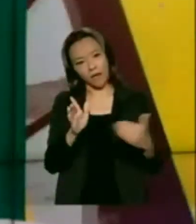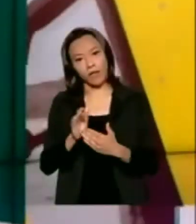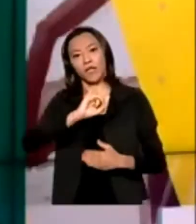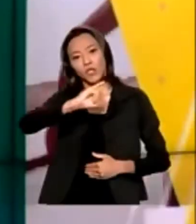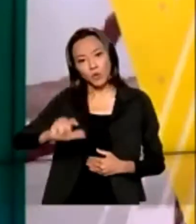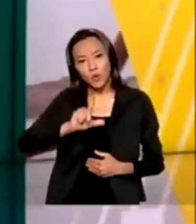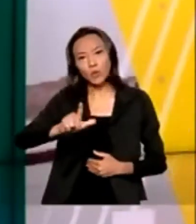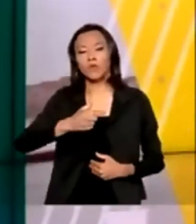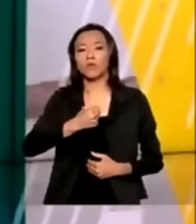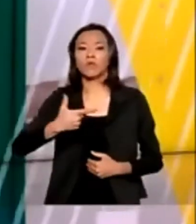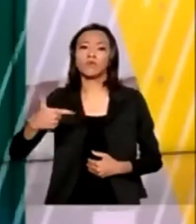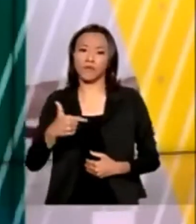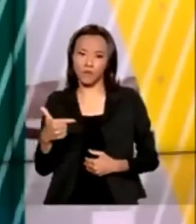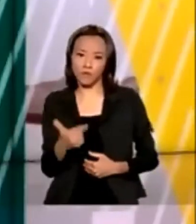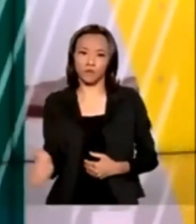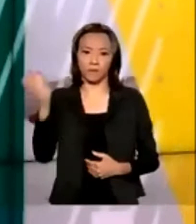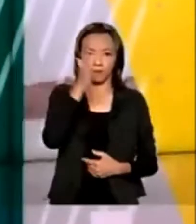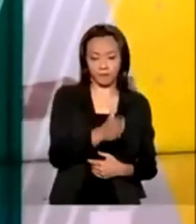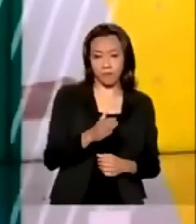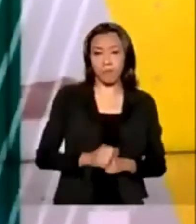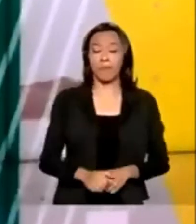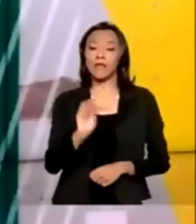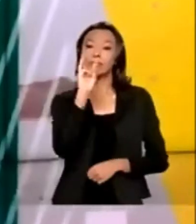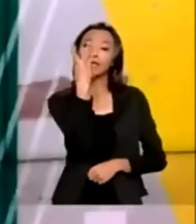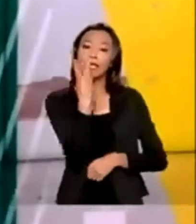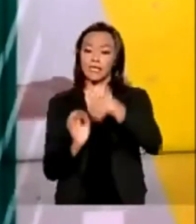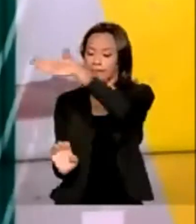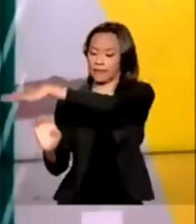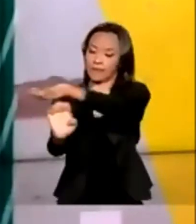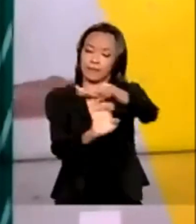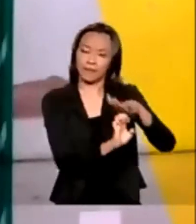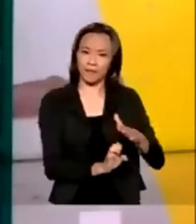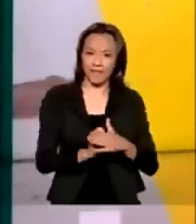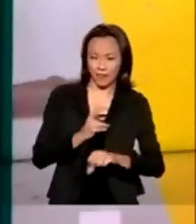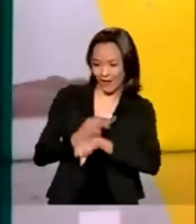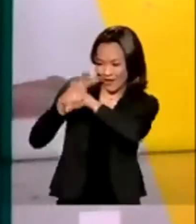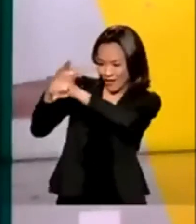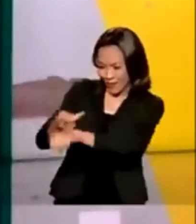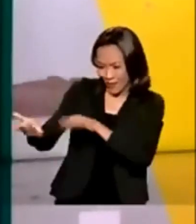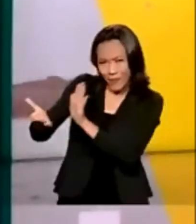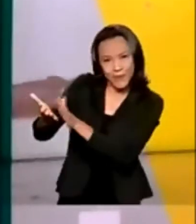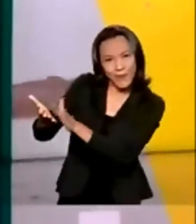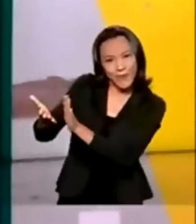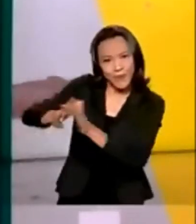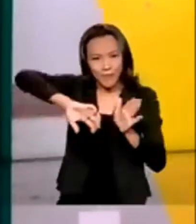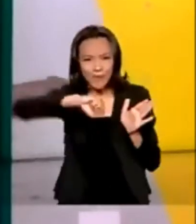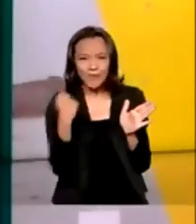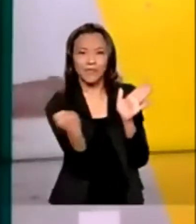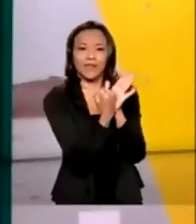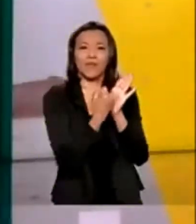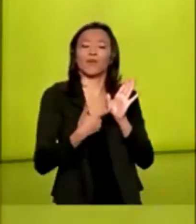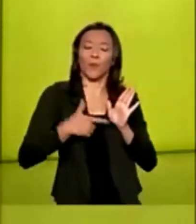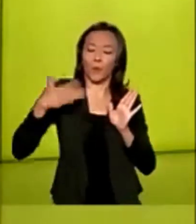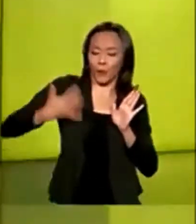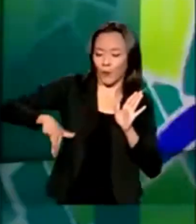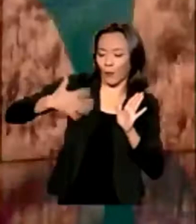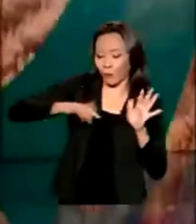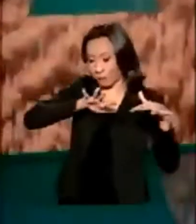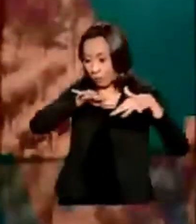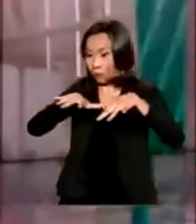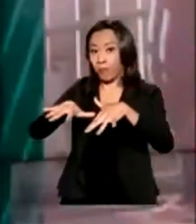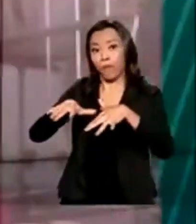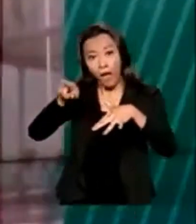e Três empresas que atuam no setor público foram premiadas com ser um inframais integridade o